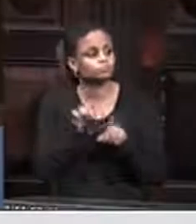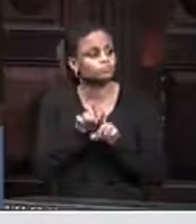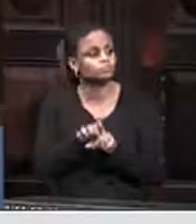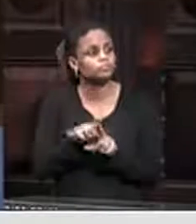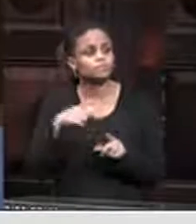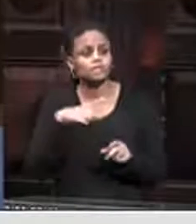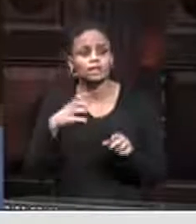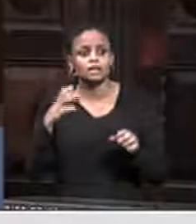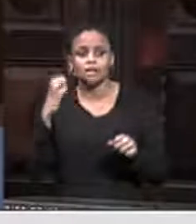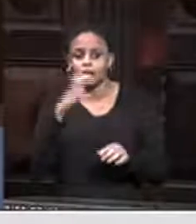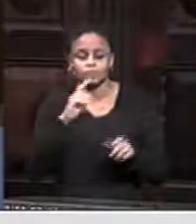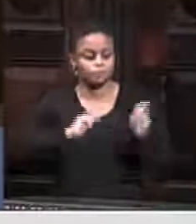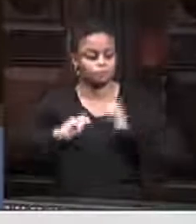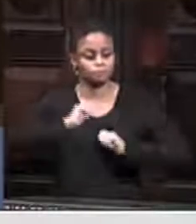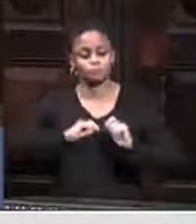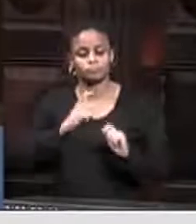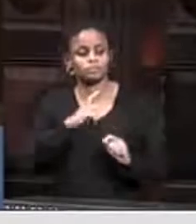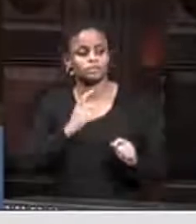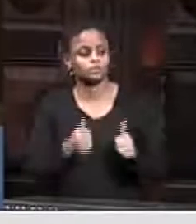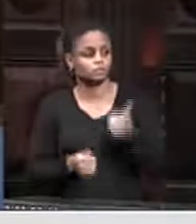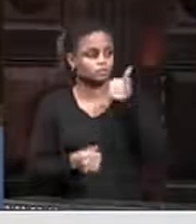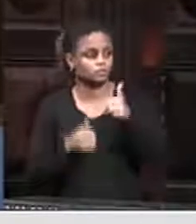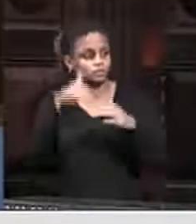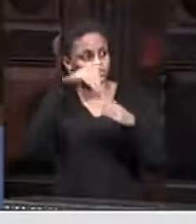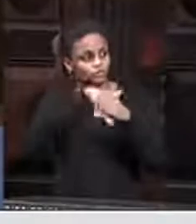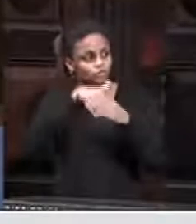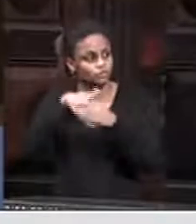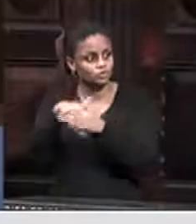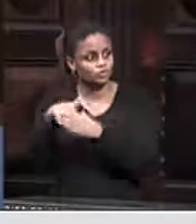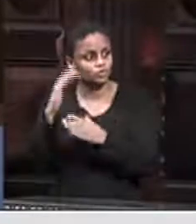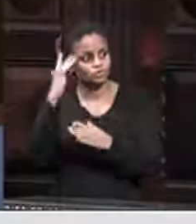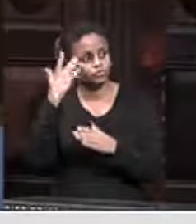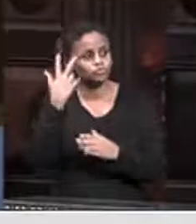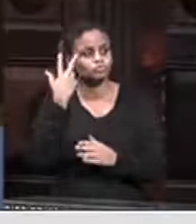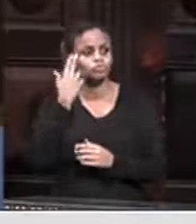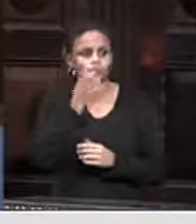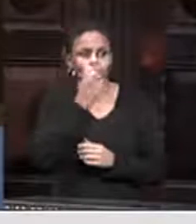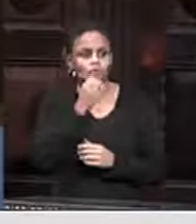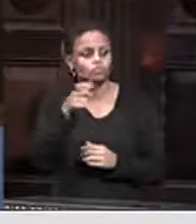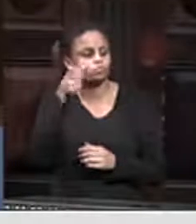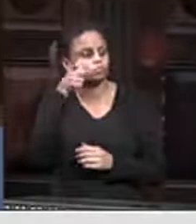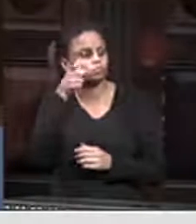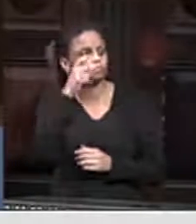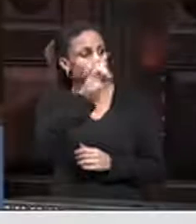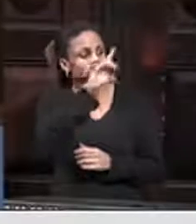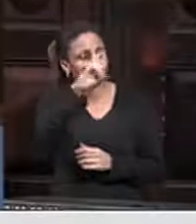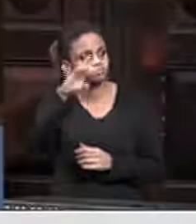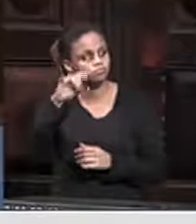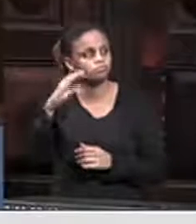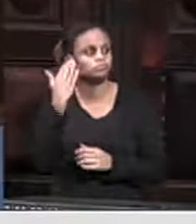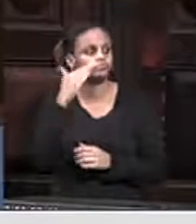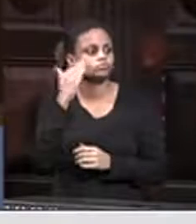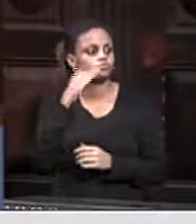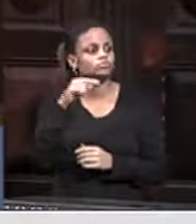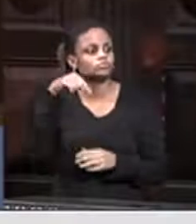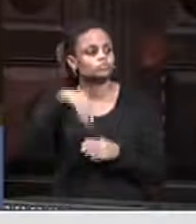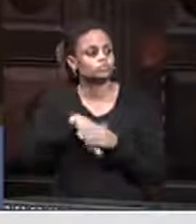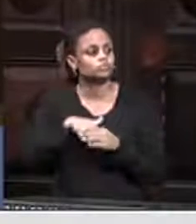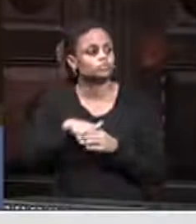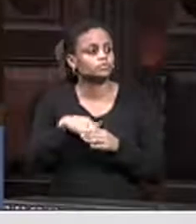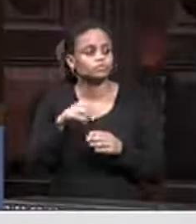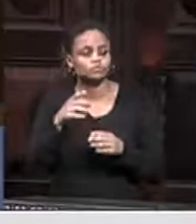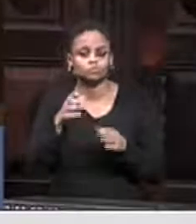uma primeira votação hoje, acho legítimo o interesse e o desejo de vocês, mas eu entendo que dentro desse processo